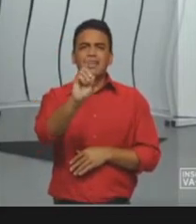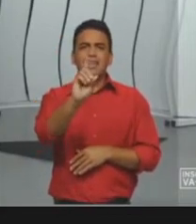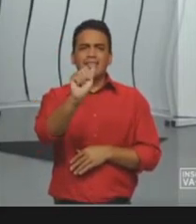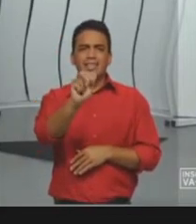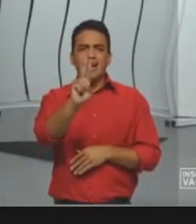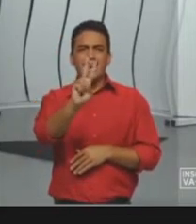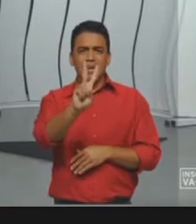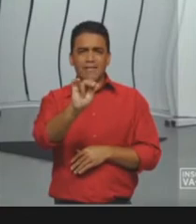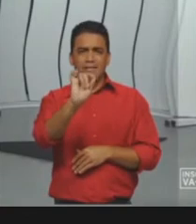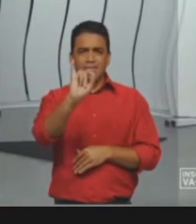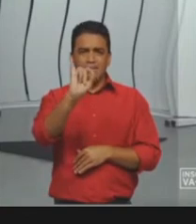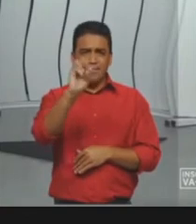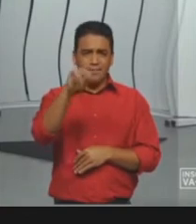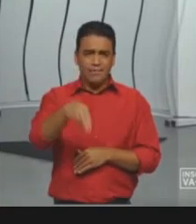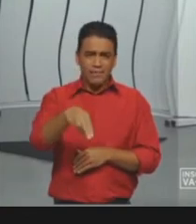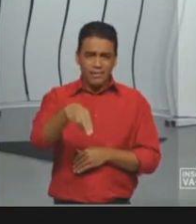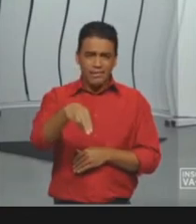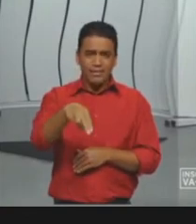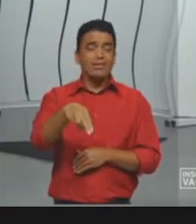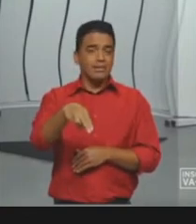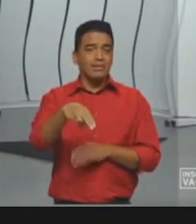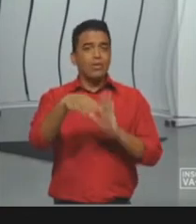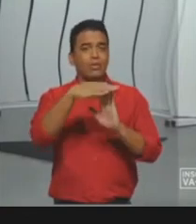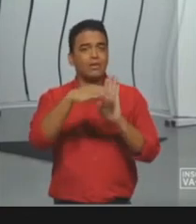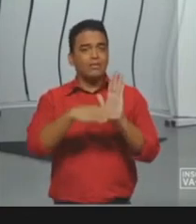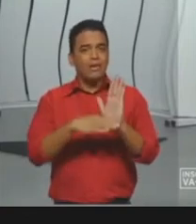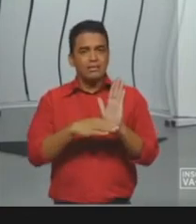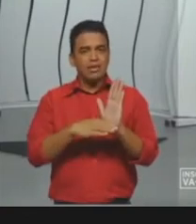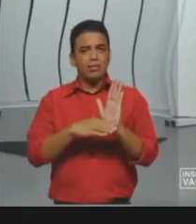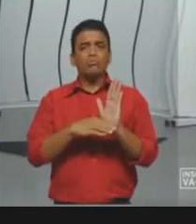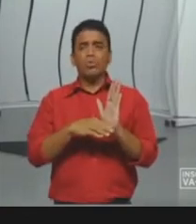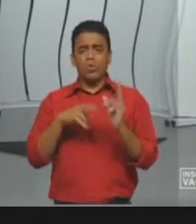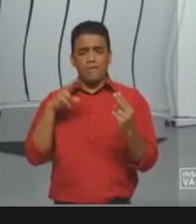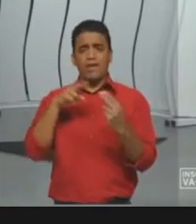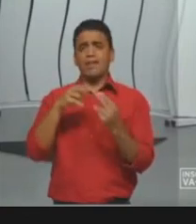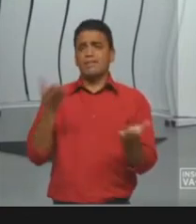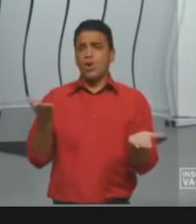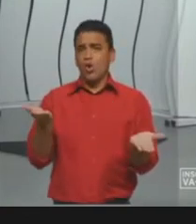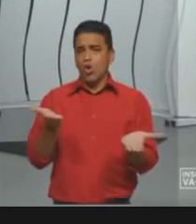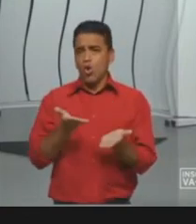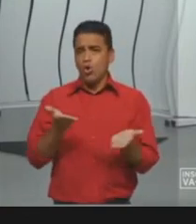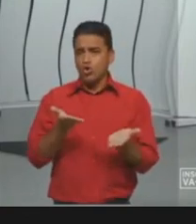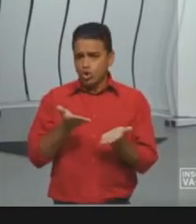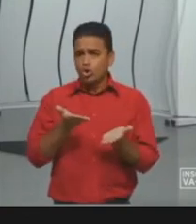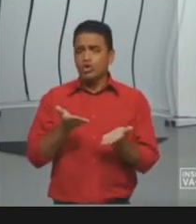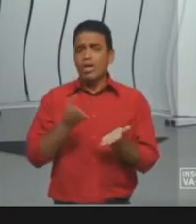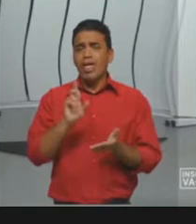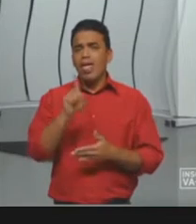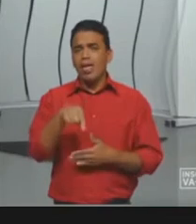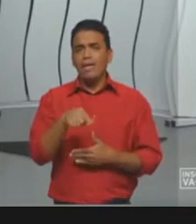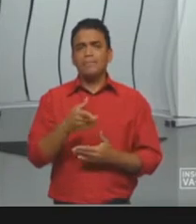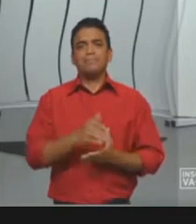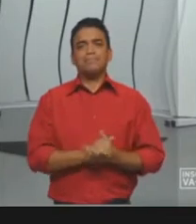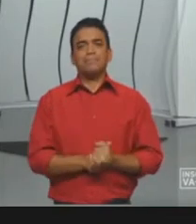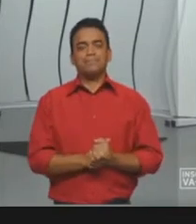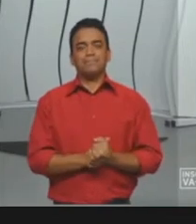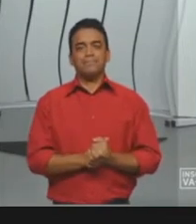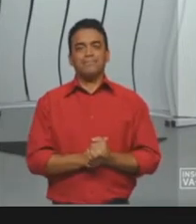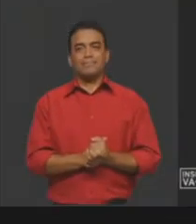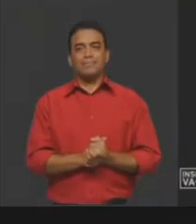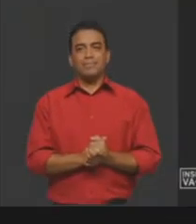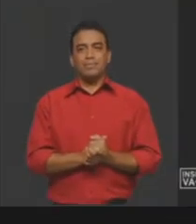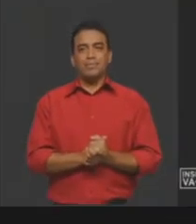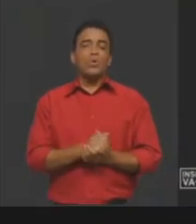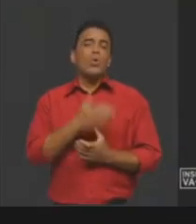Uma famosa classificação, uma das classificações que foi usada como referência e até hoje é uma grande referência para a gente, foi a classificação de